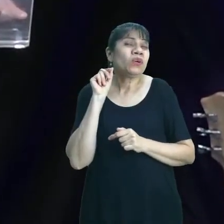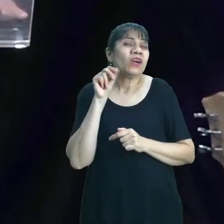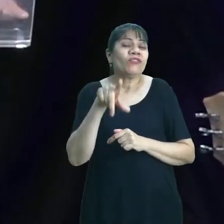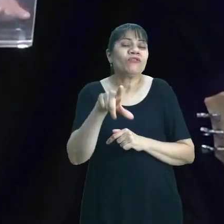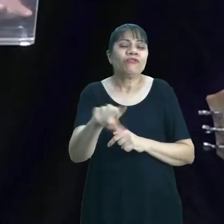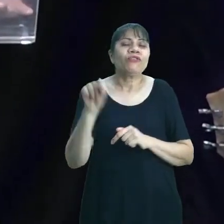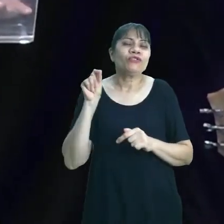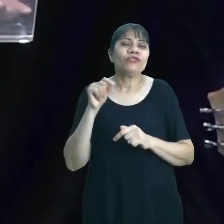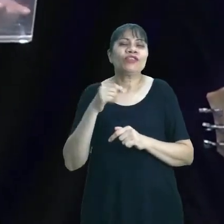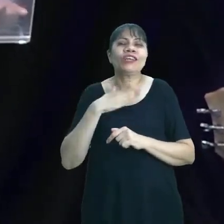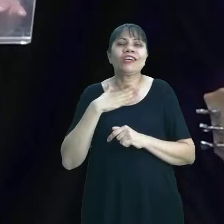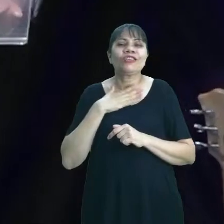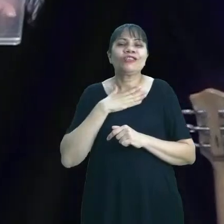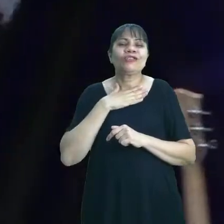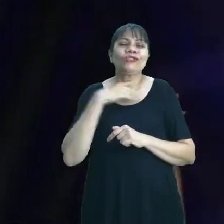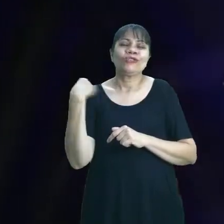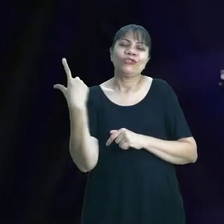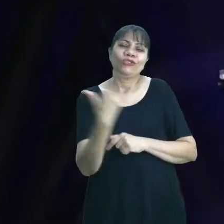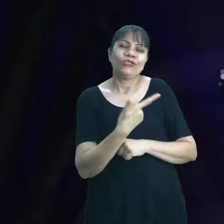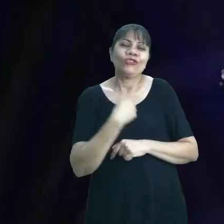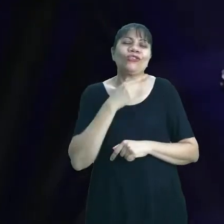nossos corações.